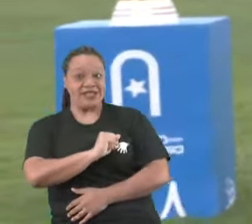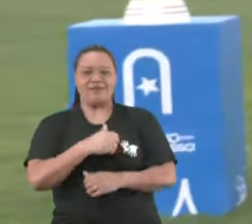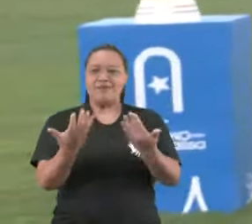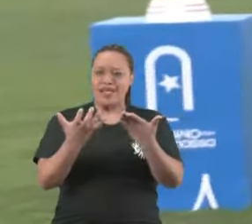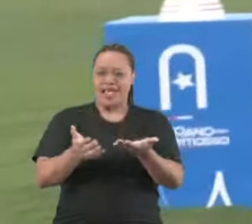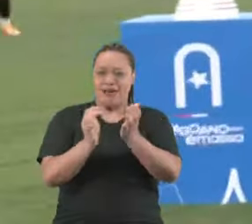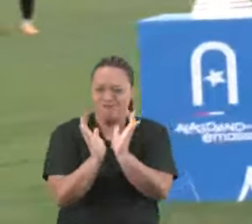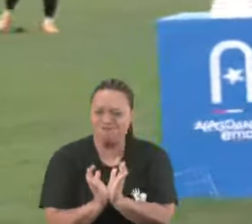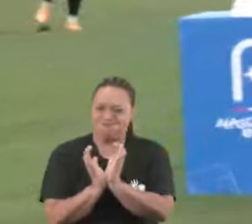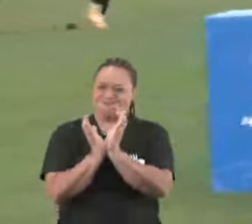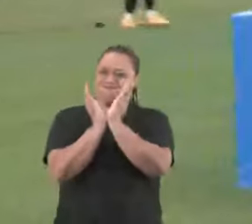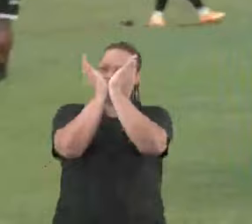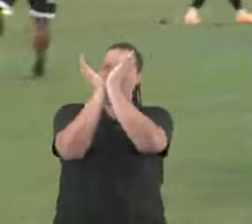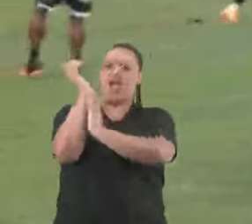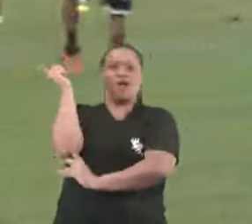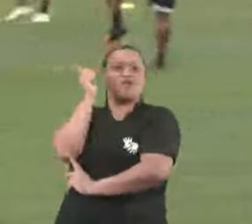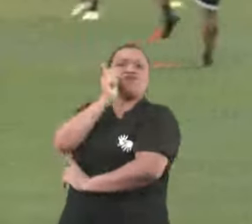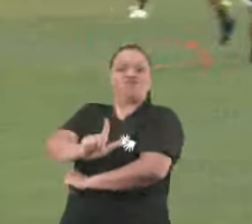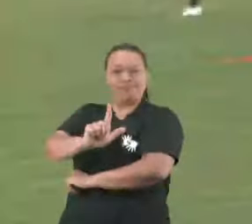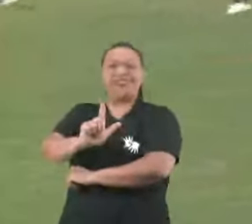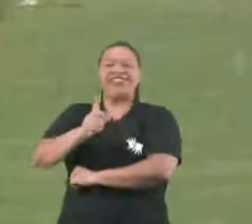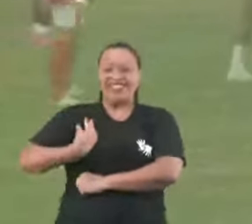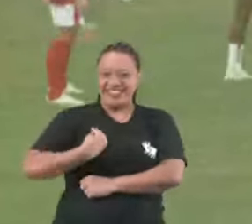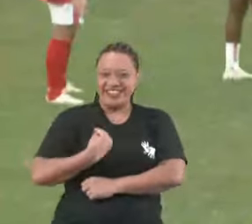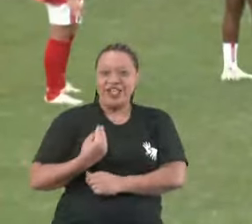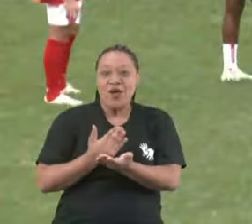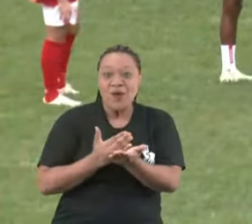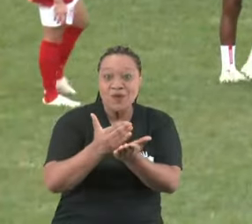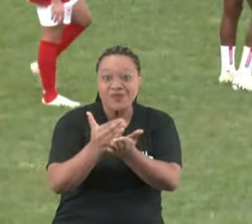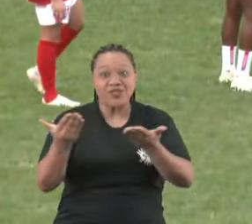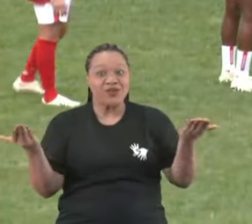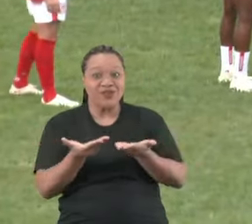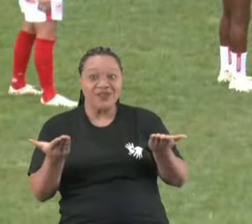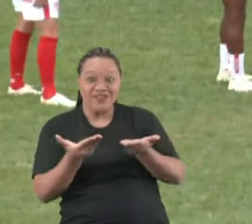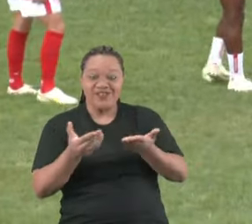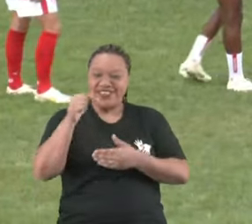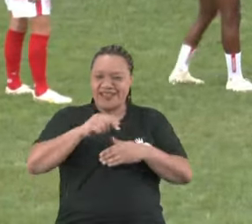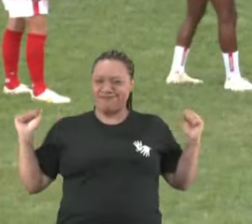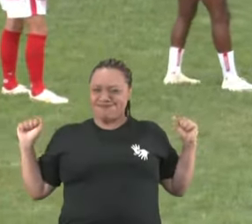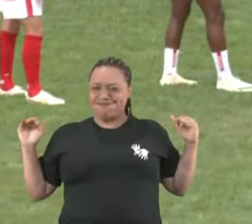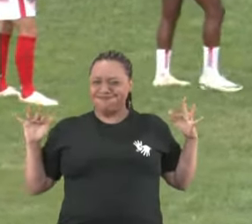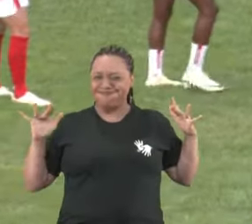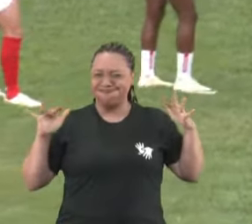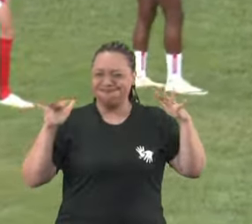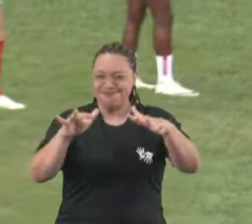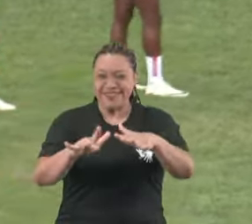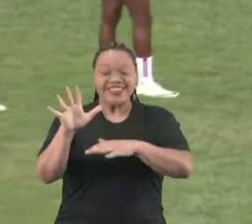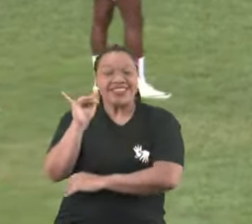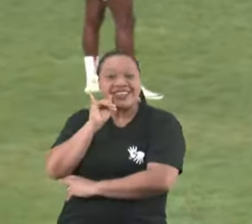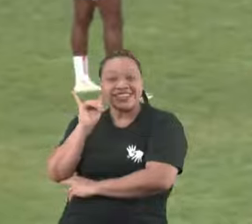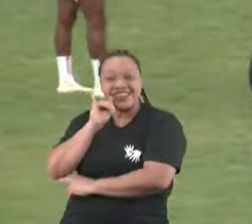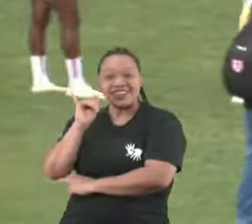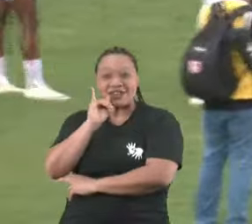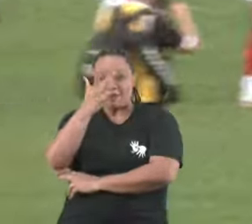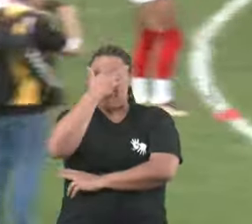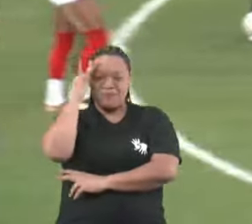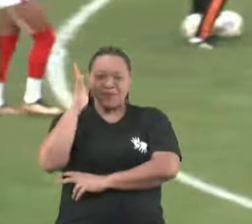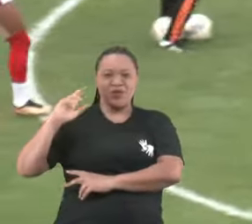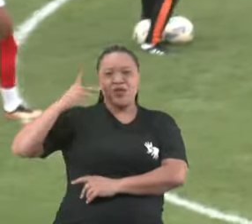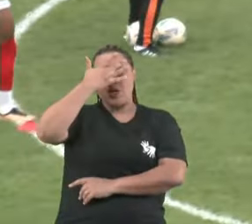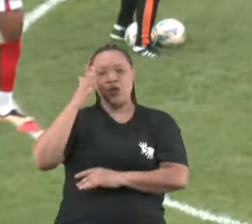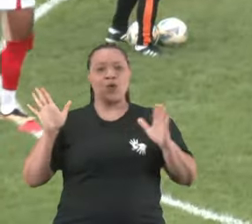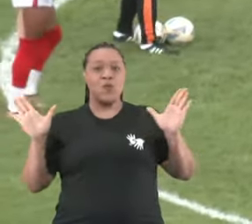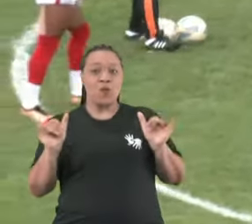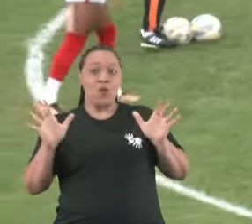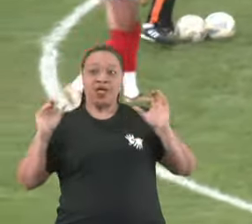o tricampeonato, começando hoje aqui no Fumeirão, que está totalmente, né, tomado pelo torcedor alvinegro. O torcedor